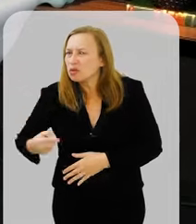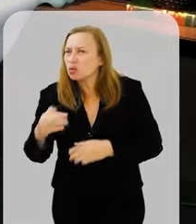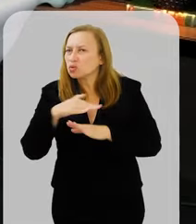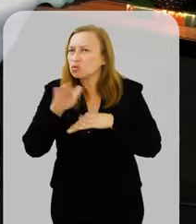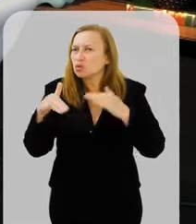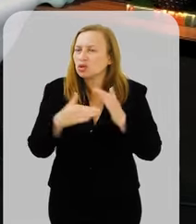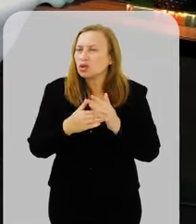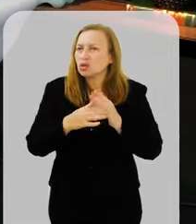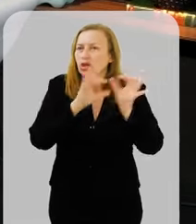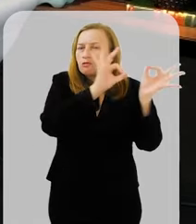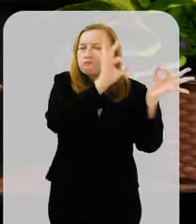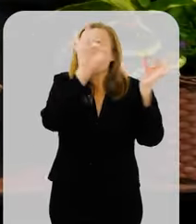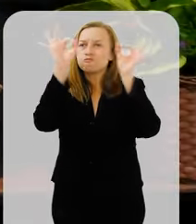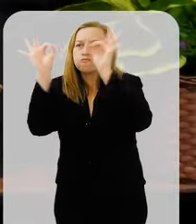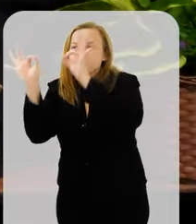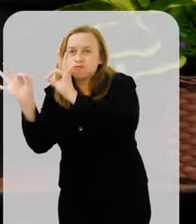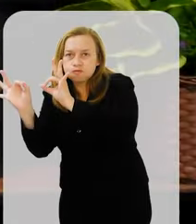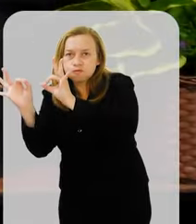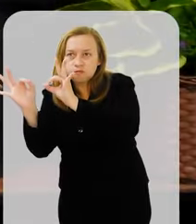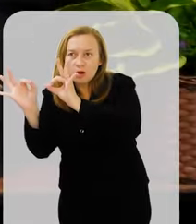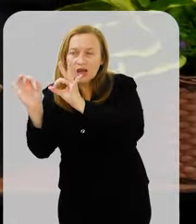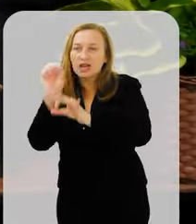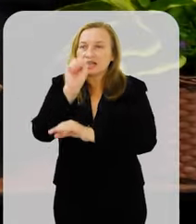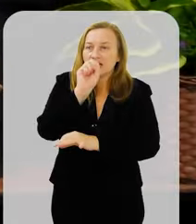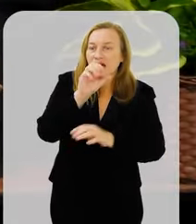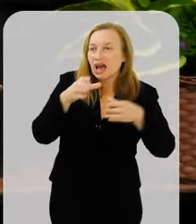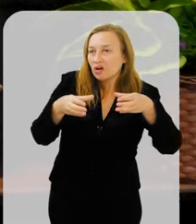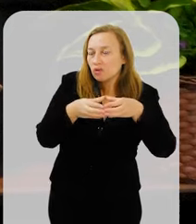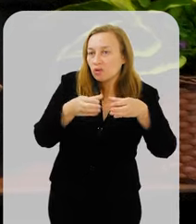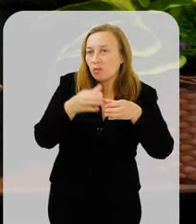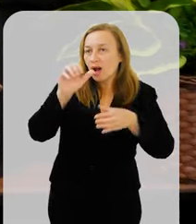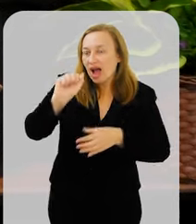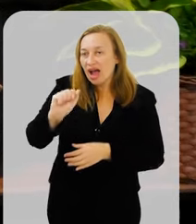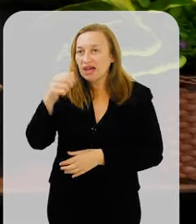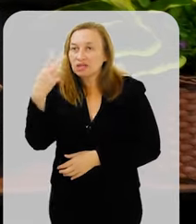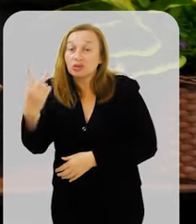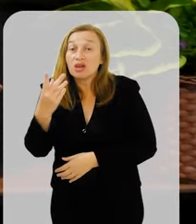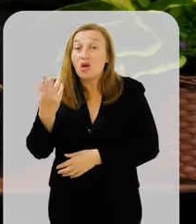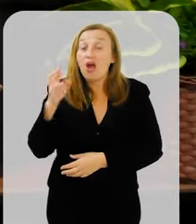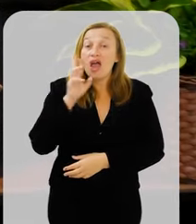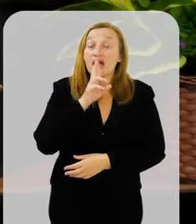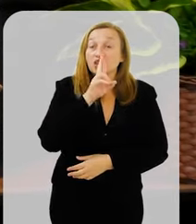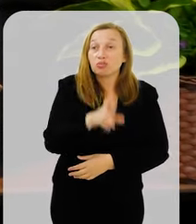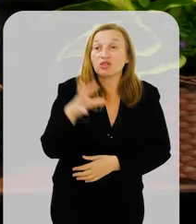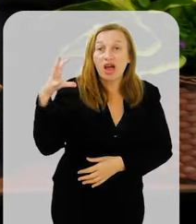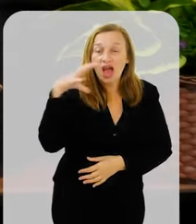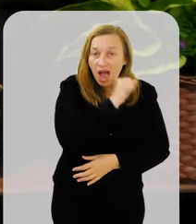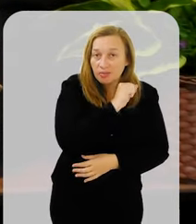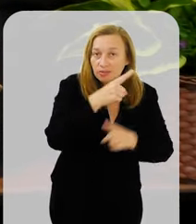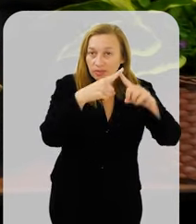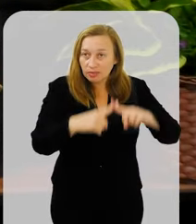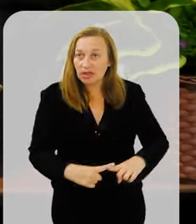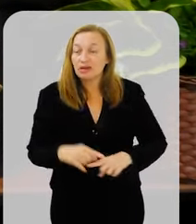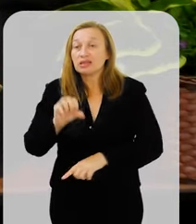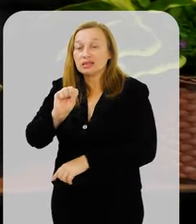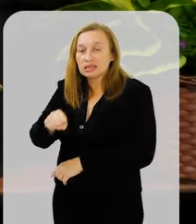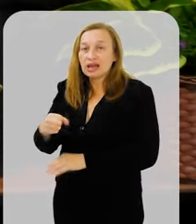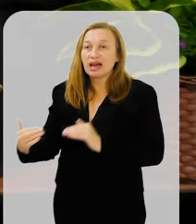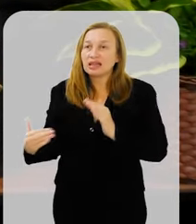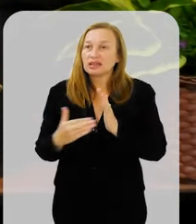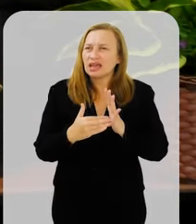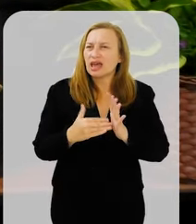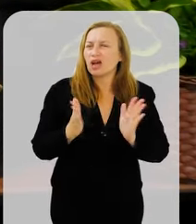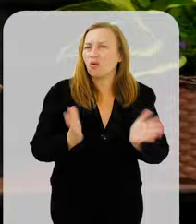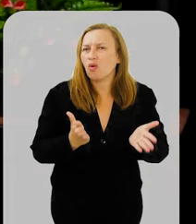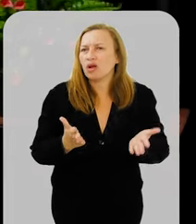mil no total de telespectadores assistindo a Série A2. Quer dizer, é uma resposta imediata à competição. Isso, até